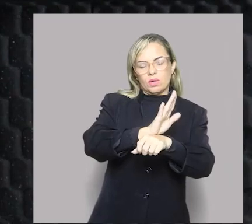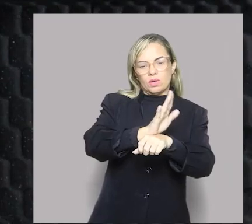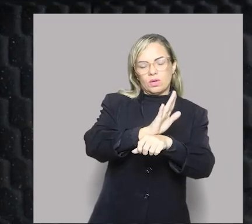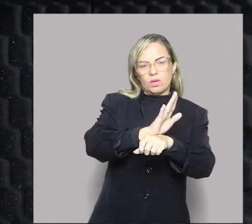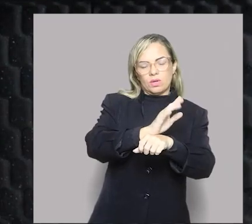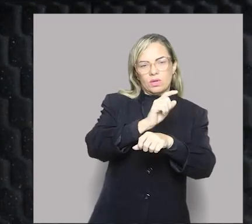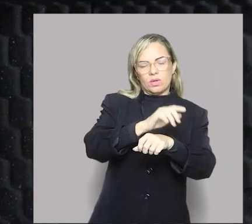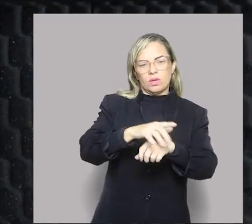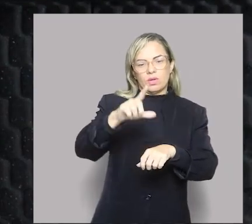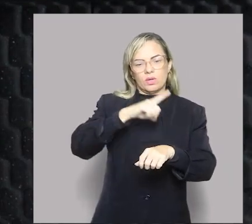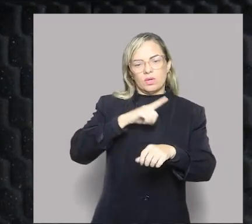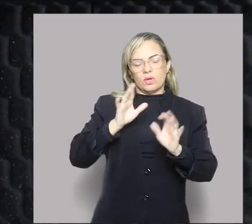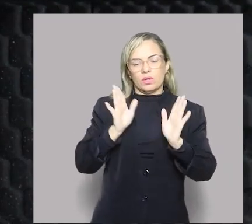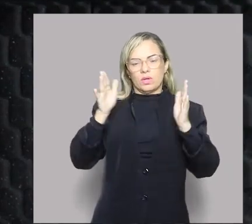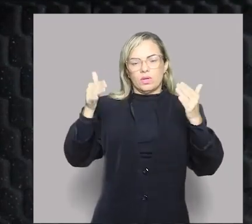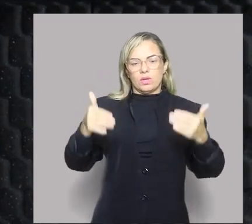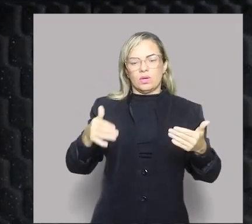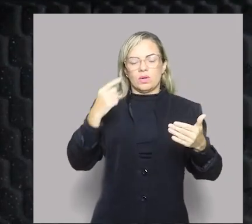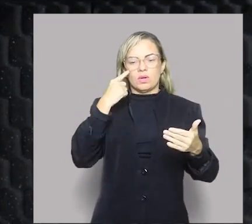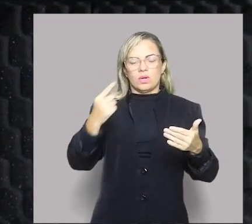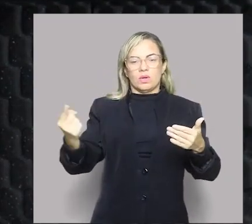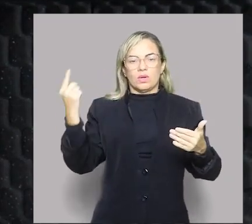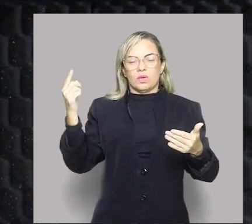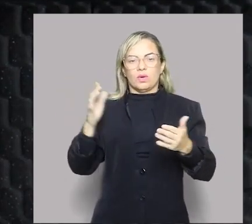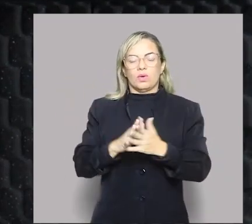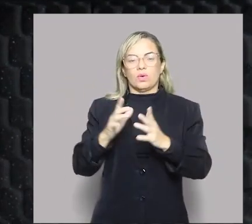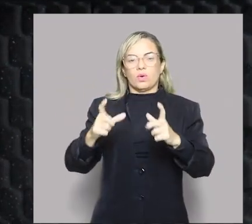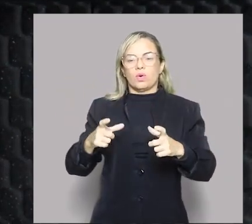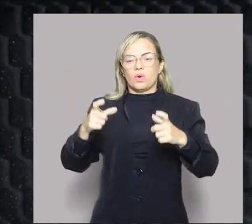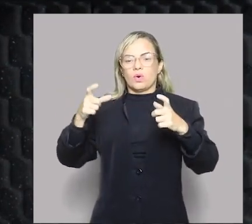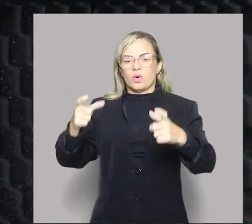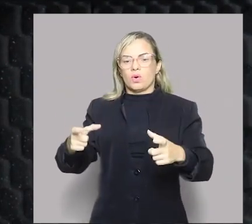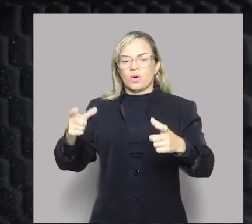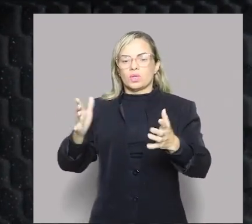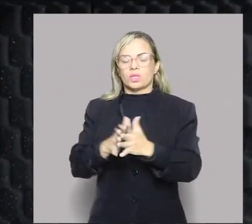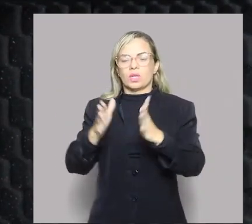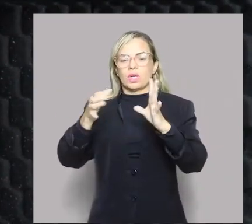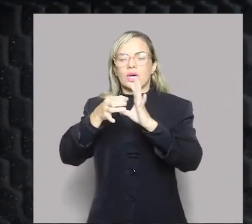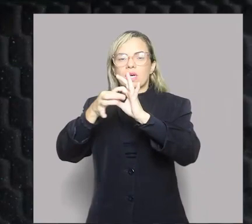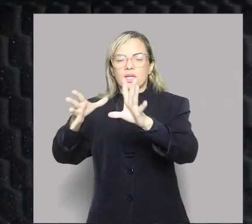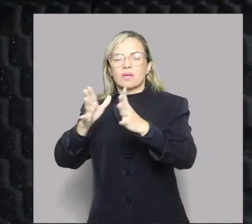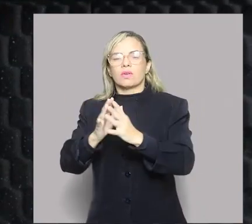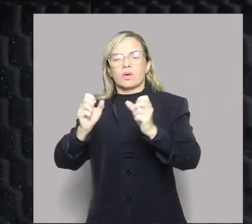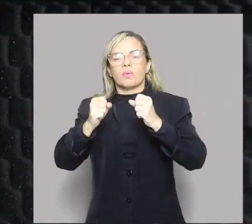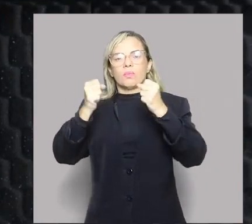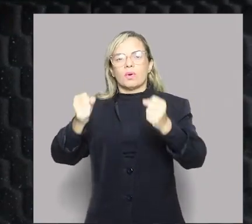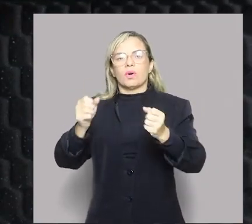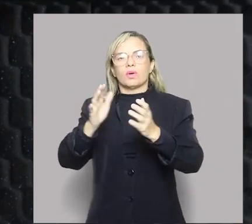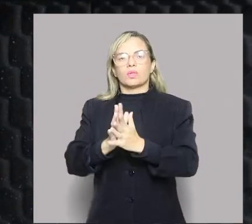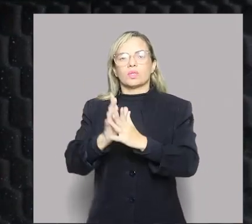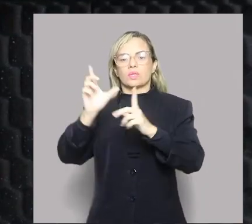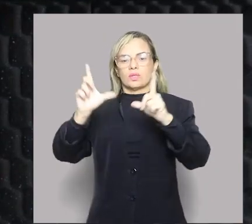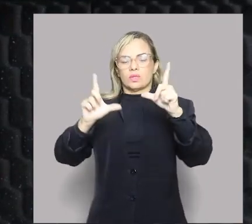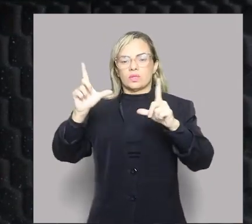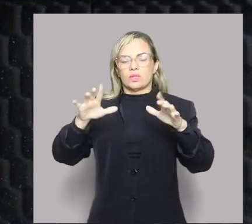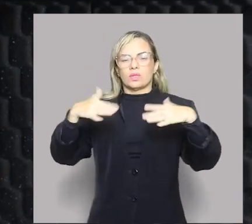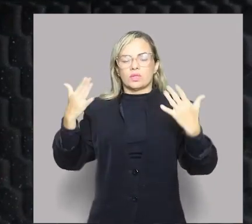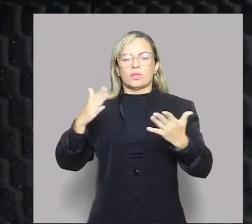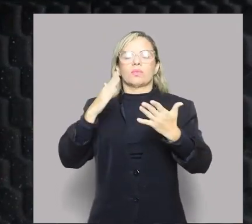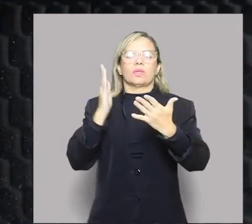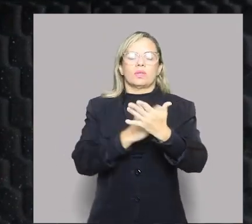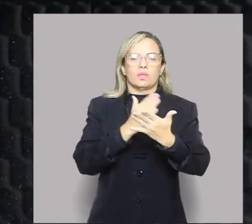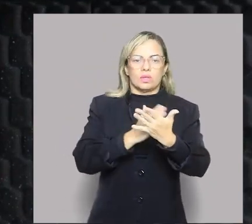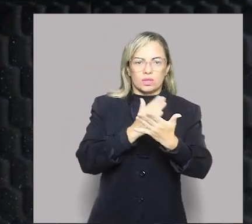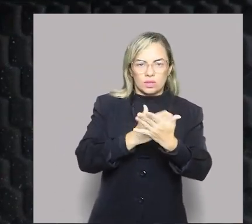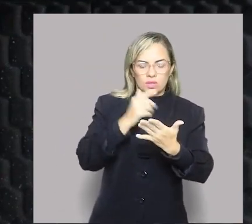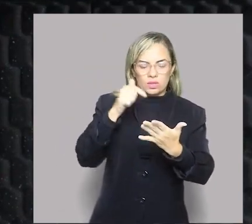tenha sempre a atenção de colocar onde ele está disponível. Da mesma maneira, se você tiver que colocar um livro, coloque o nome